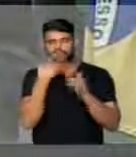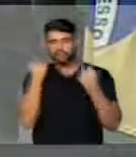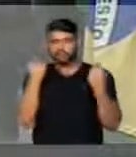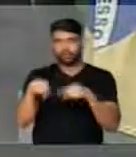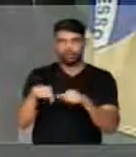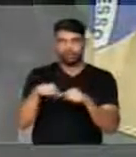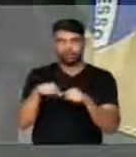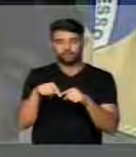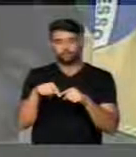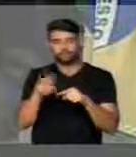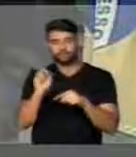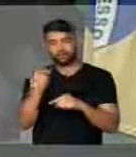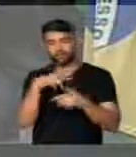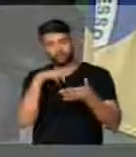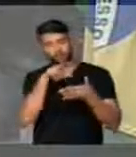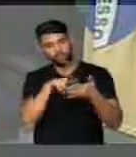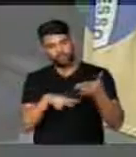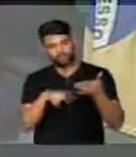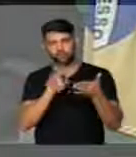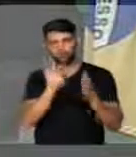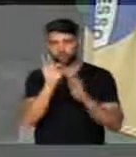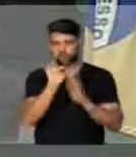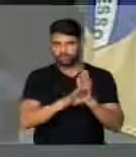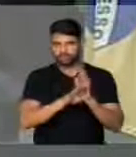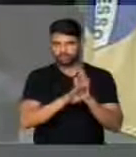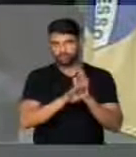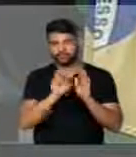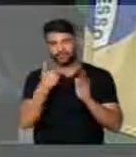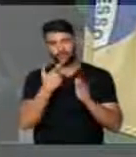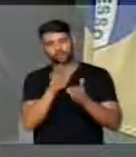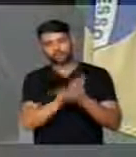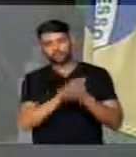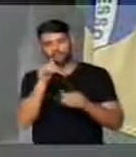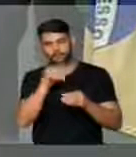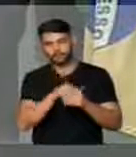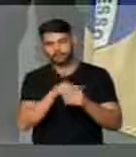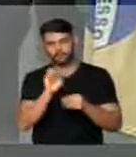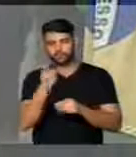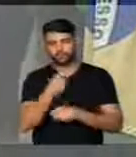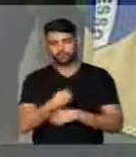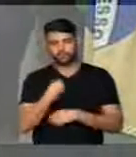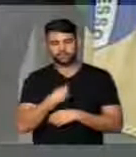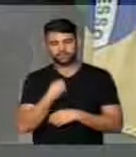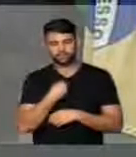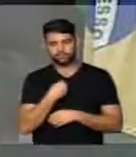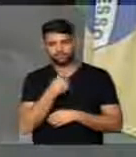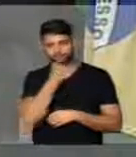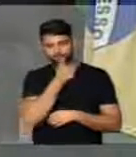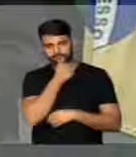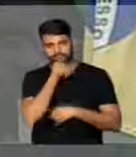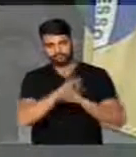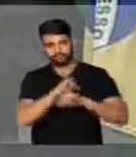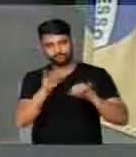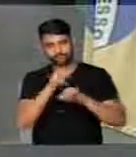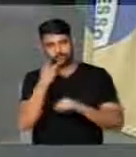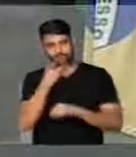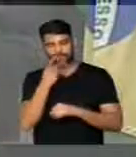contrário, ou não leram adequadamente o que estavam votando, ou estão sacrificando